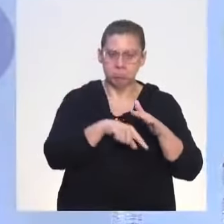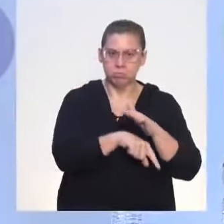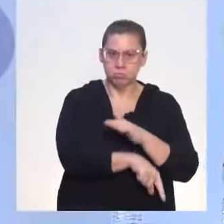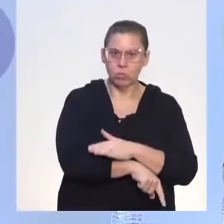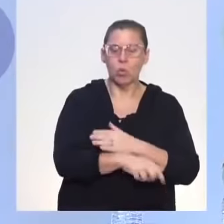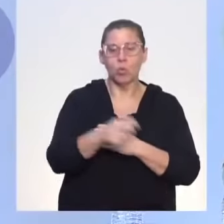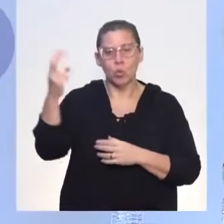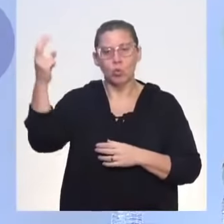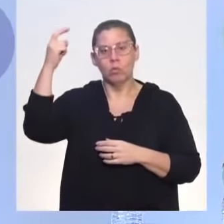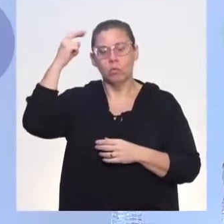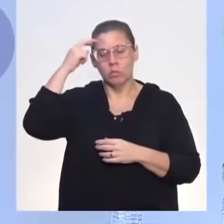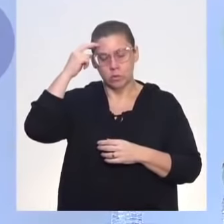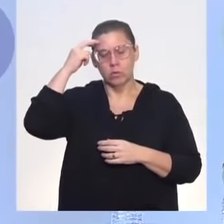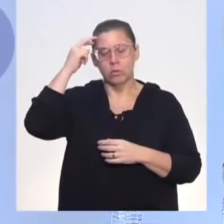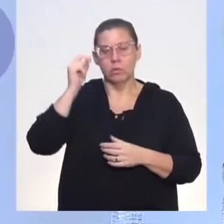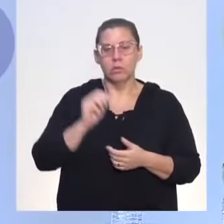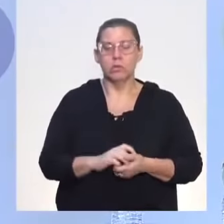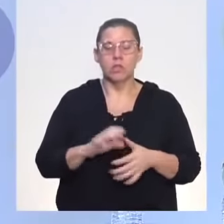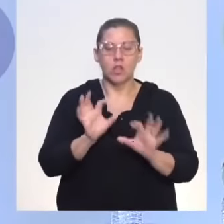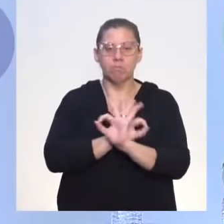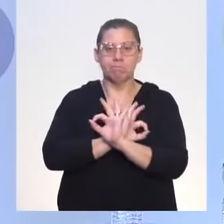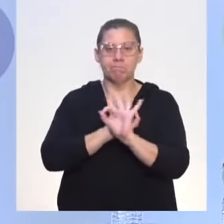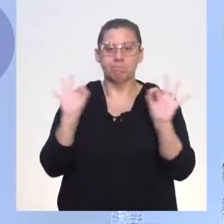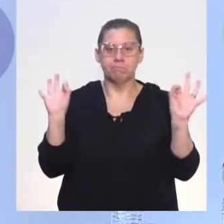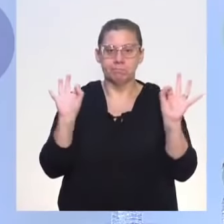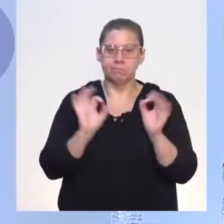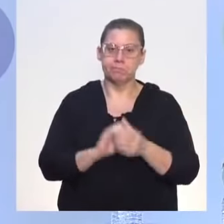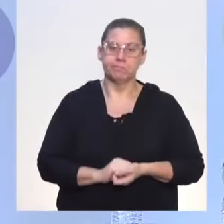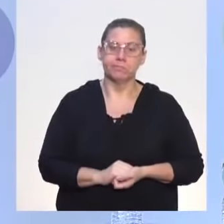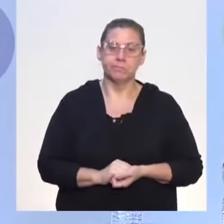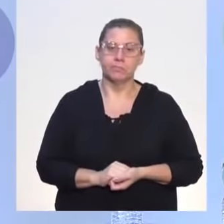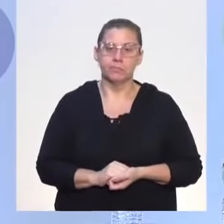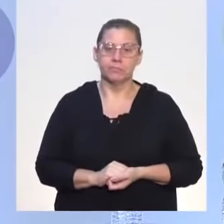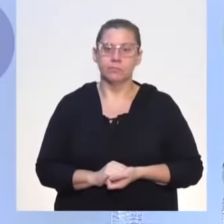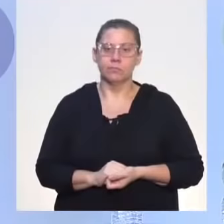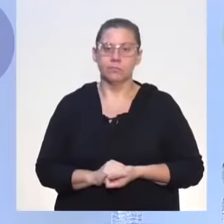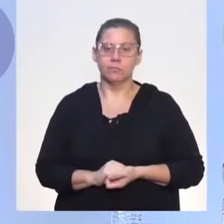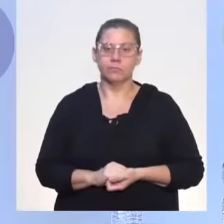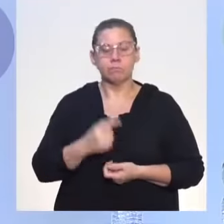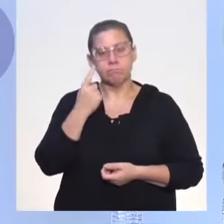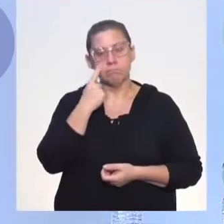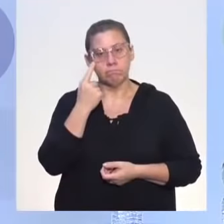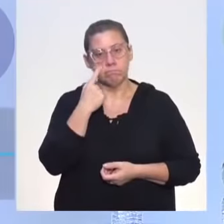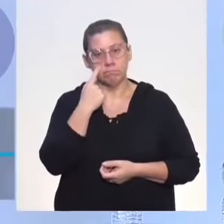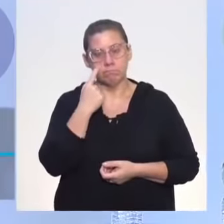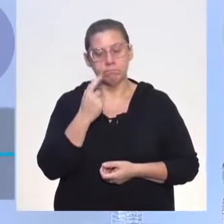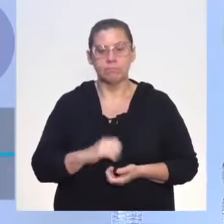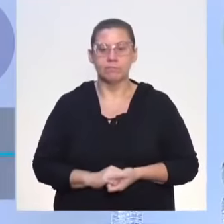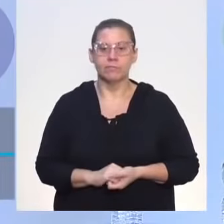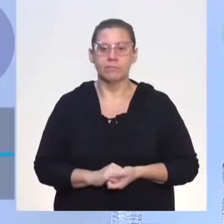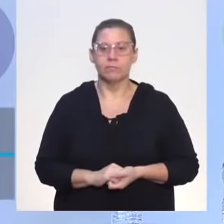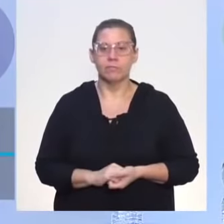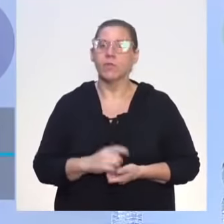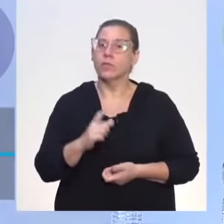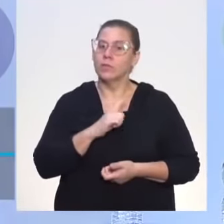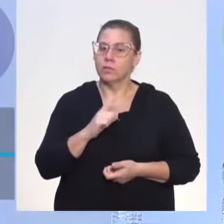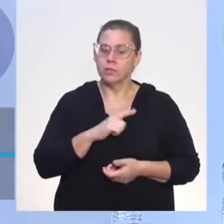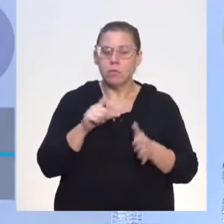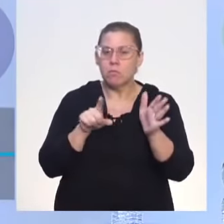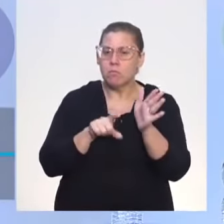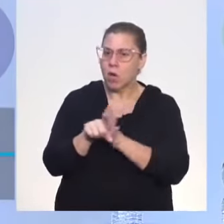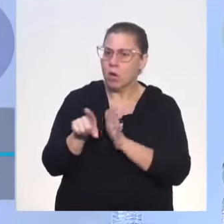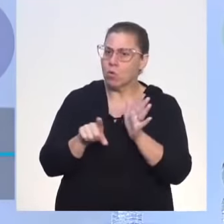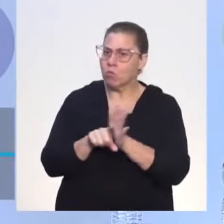muita cultura, vai ser show de bola, tá? Então, vamos lá. Temos aí a